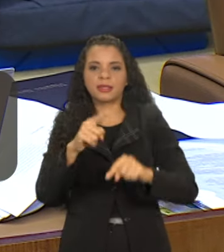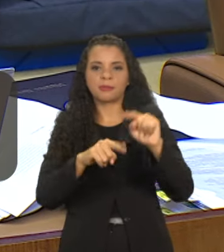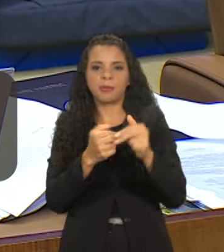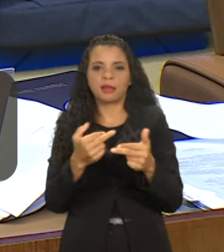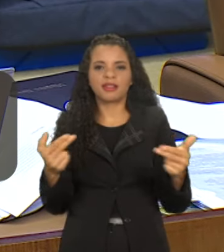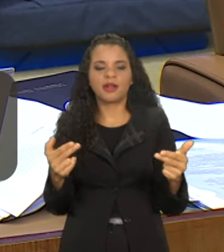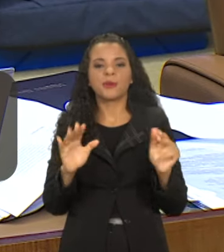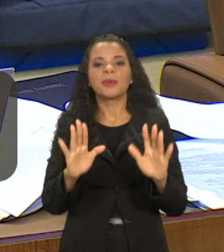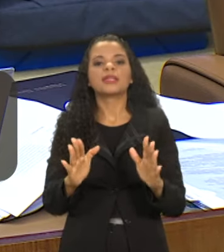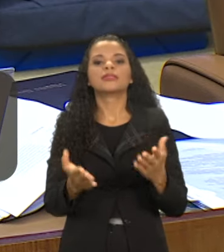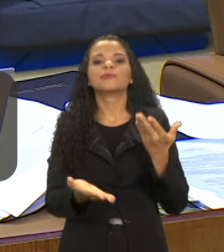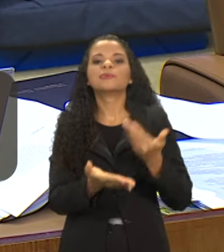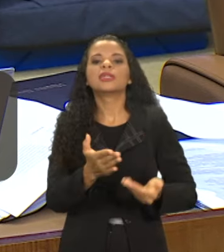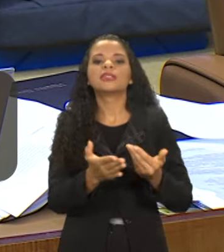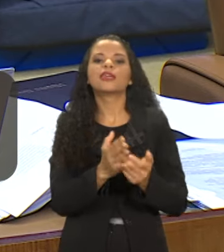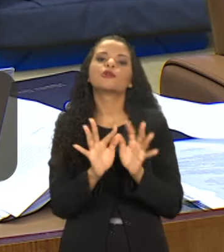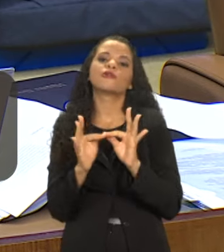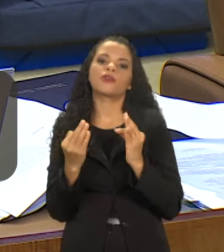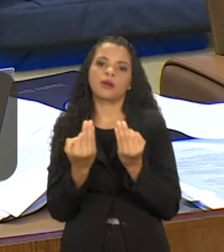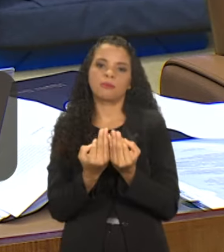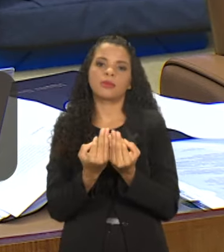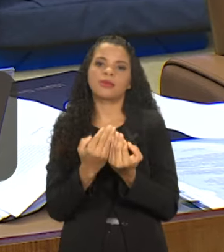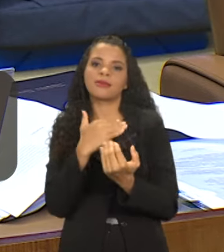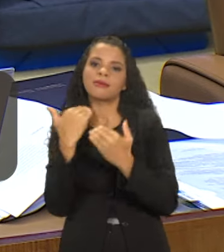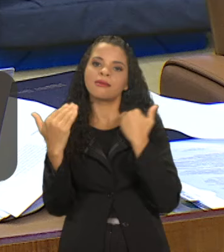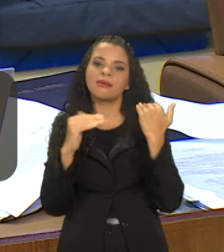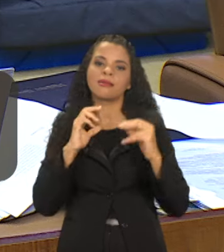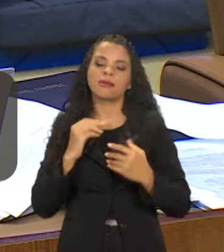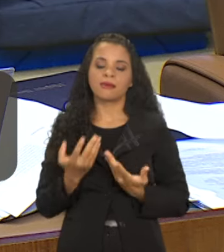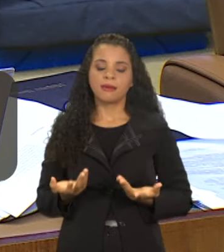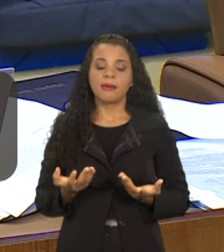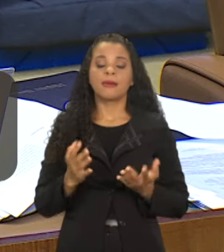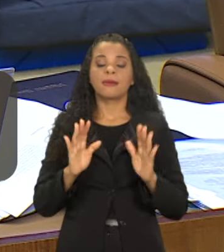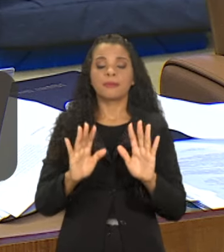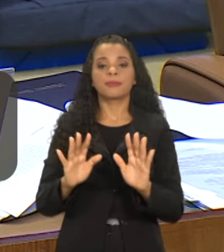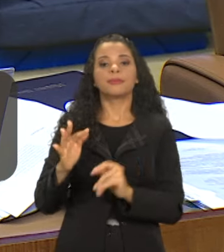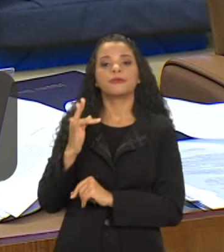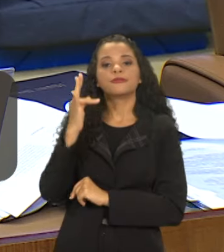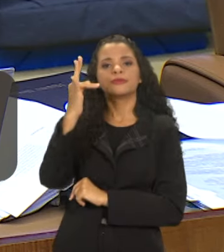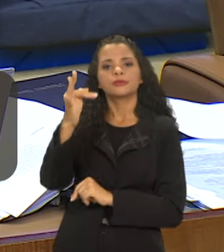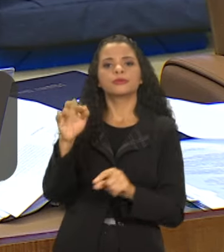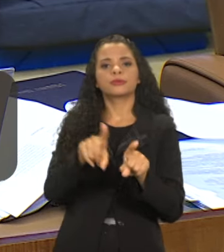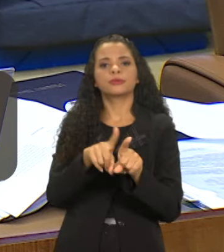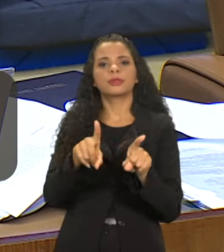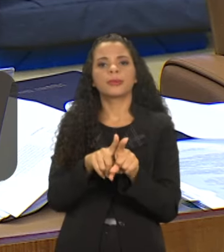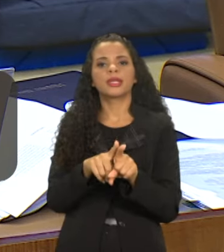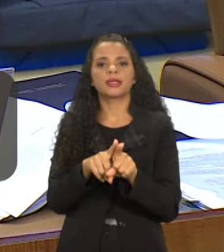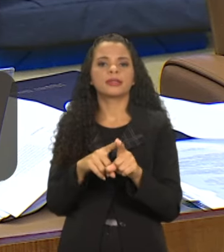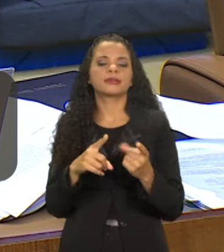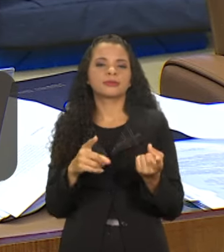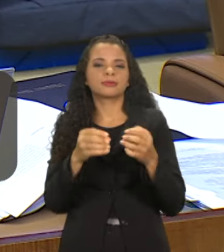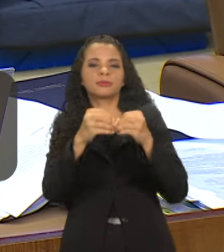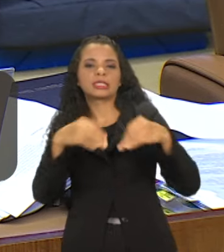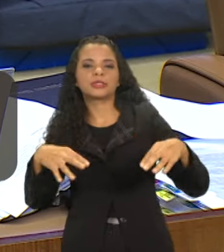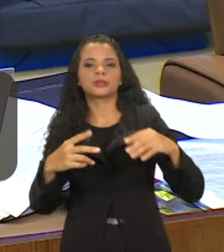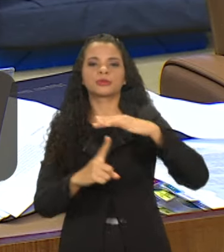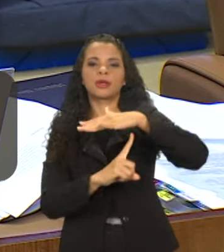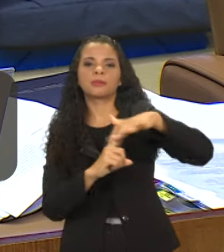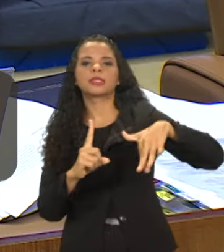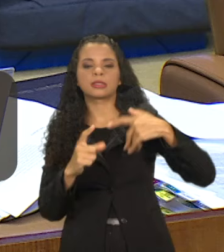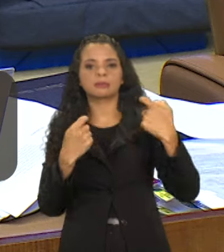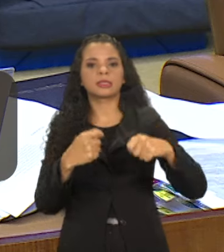familiares, amigos, mas isso é um sinal para o futuro também, que os danos ambientais precisam ser